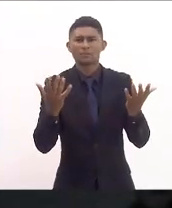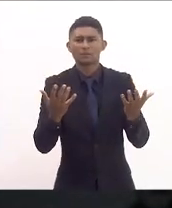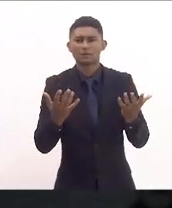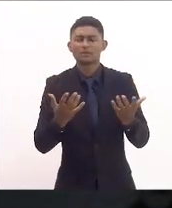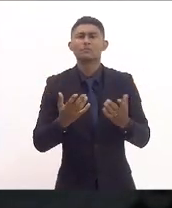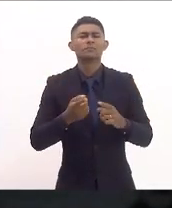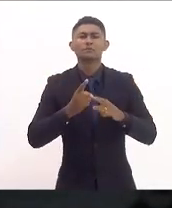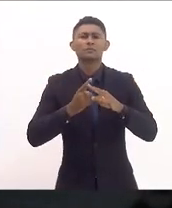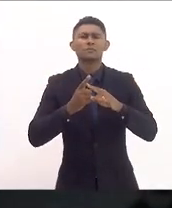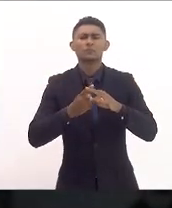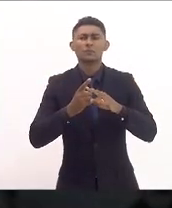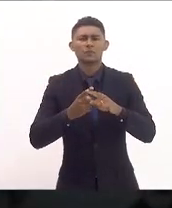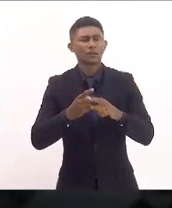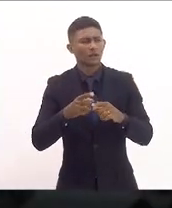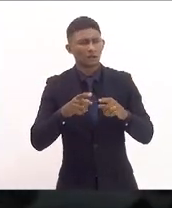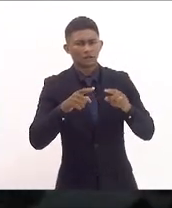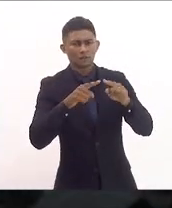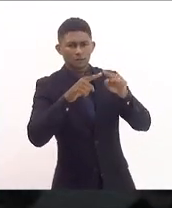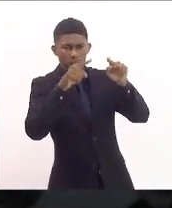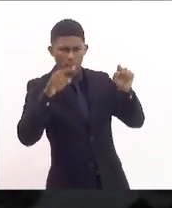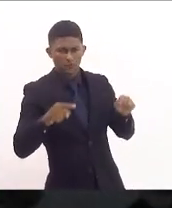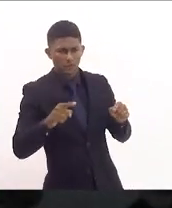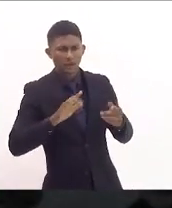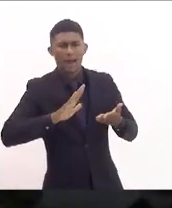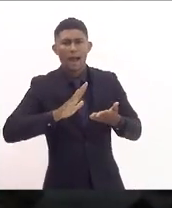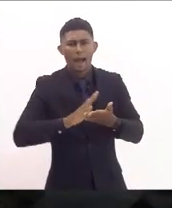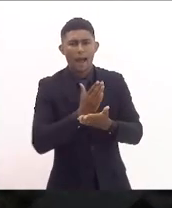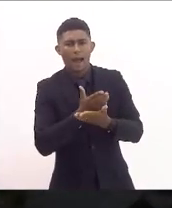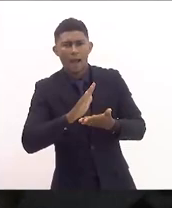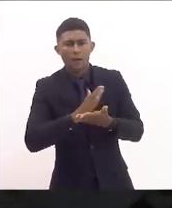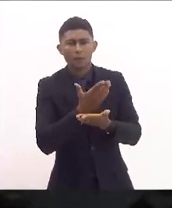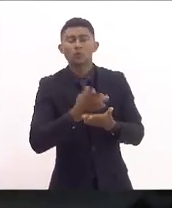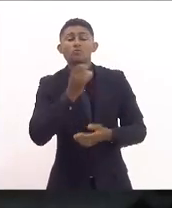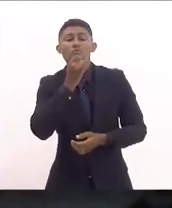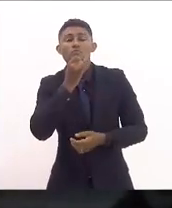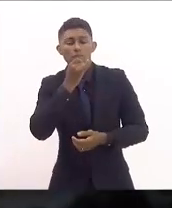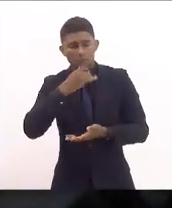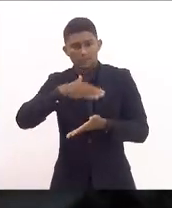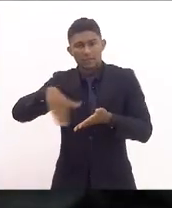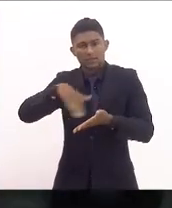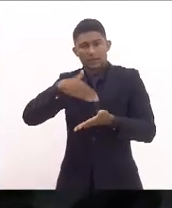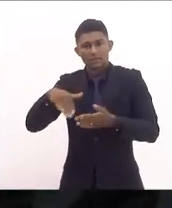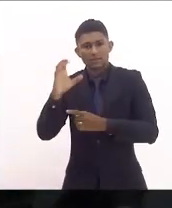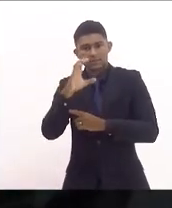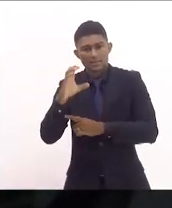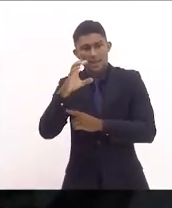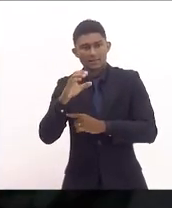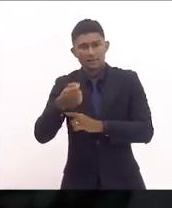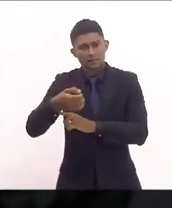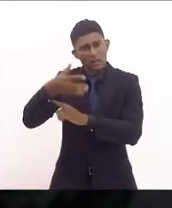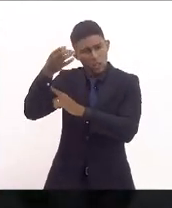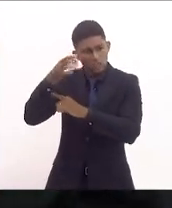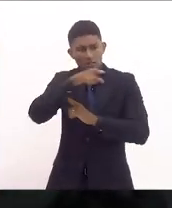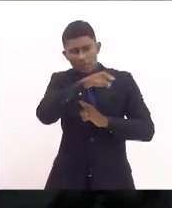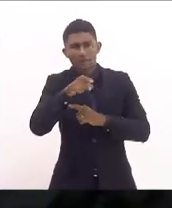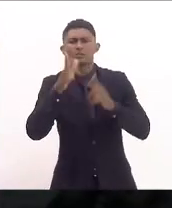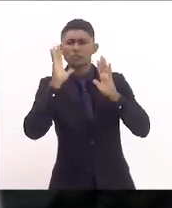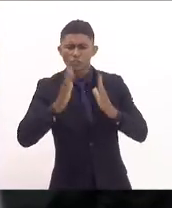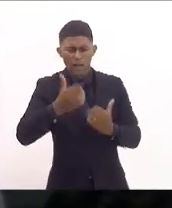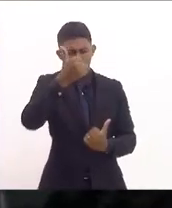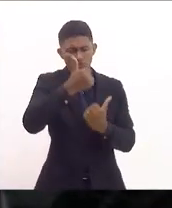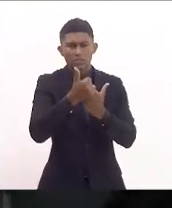paridade que outros servidores da secretaria de Ciência e Tecnologia de outros órgãos já tem o auxílio-alimentação